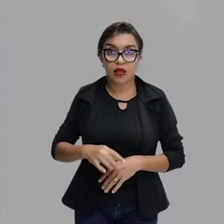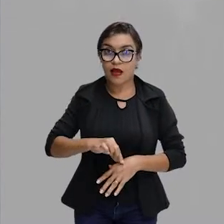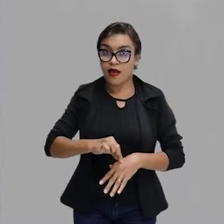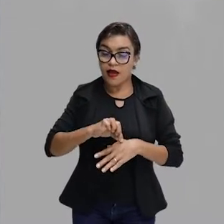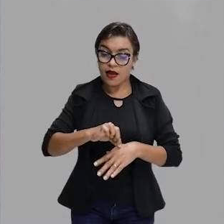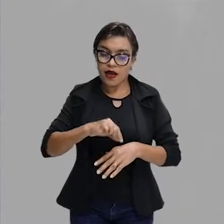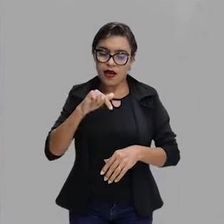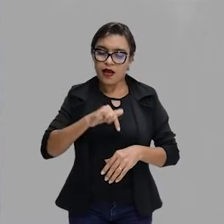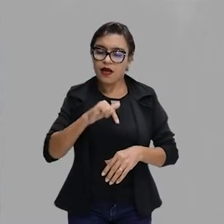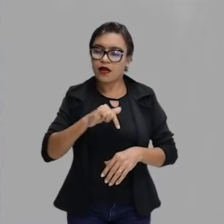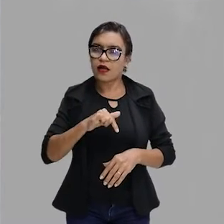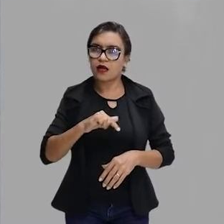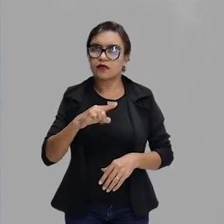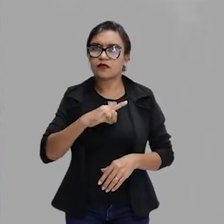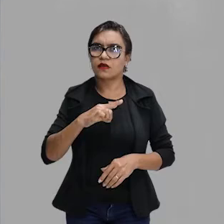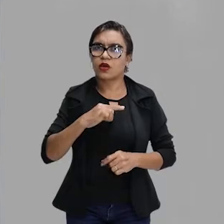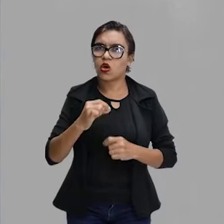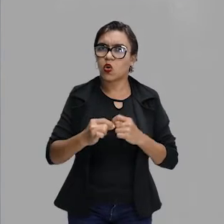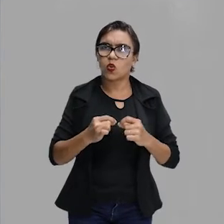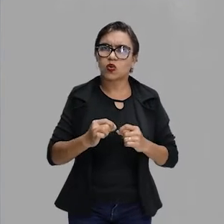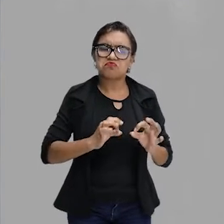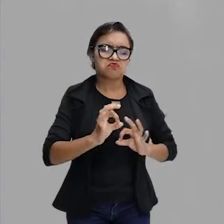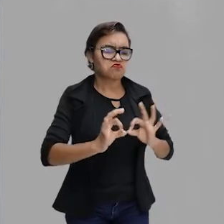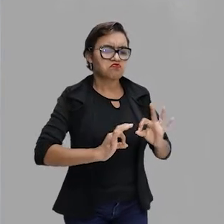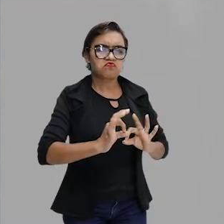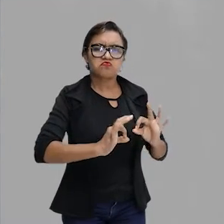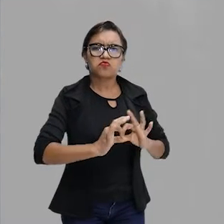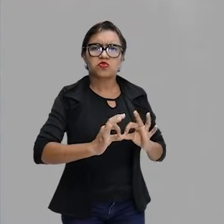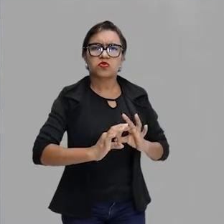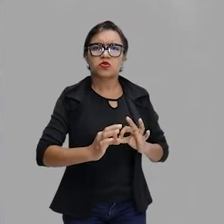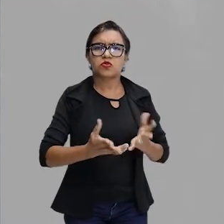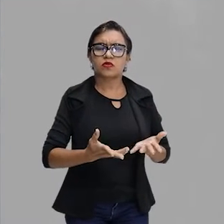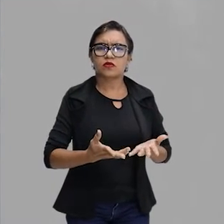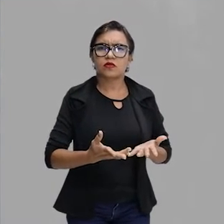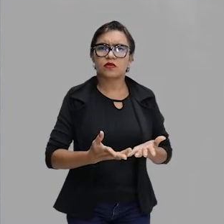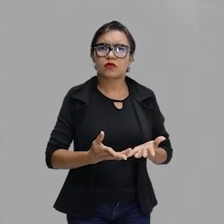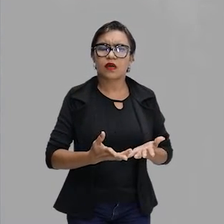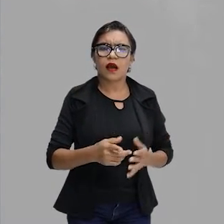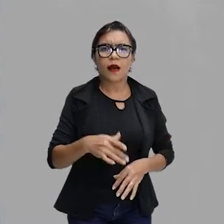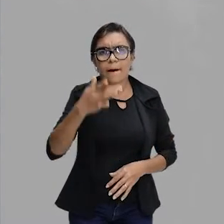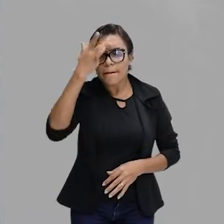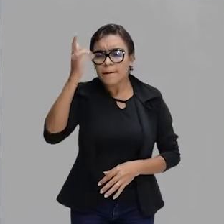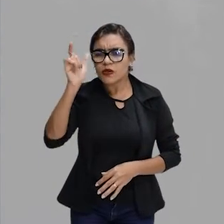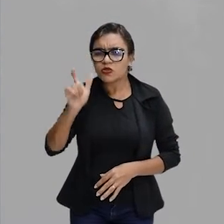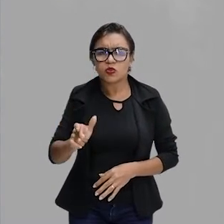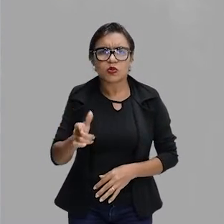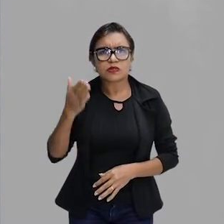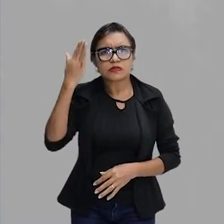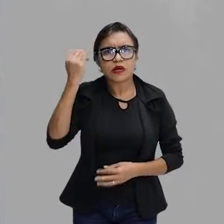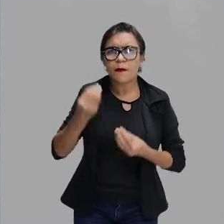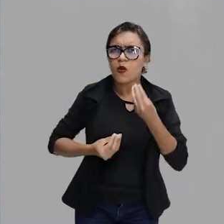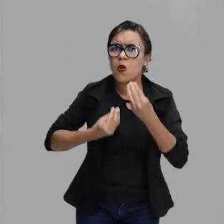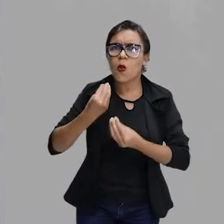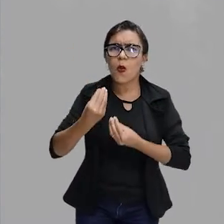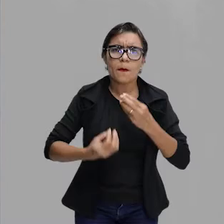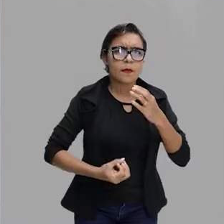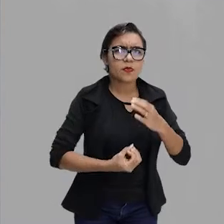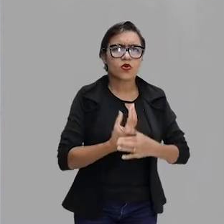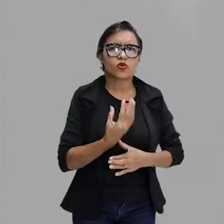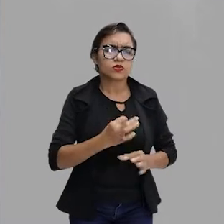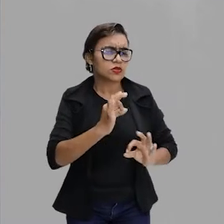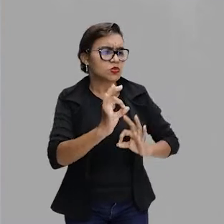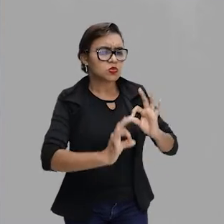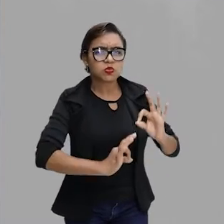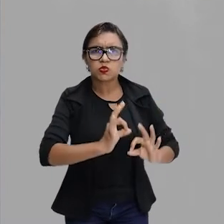uma procedência, um rastreio que o cara sabe quem foi o avô do boi que morreu, né? Que no caso foi para